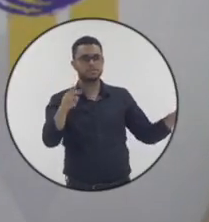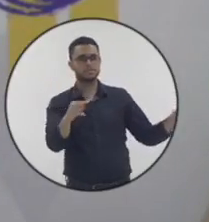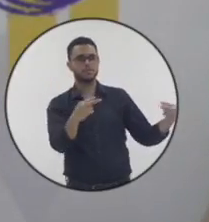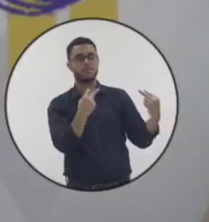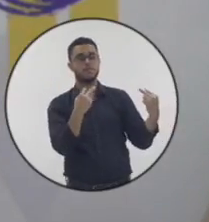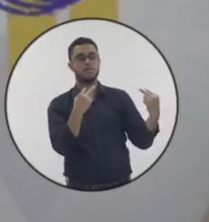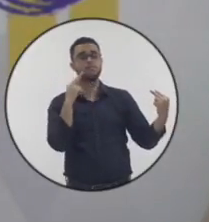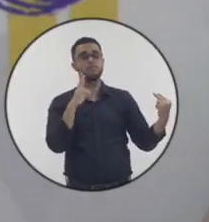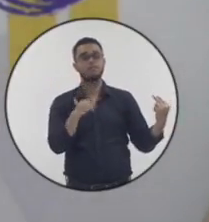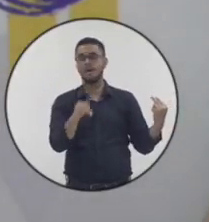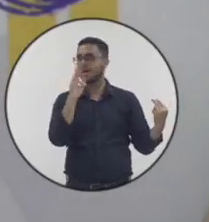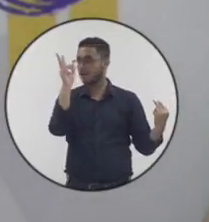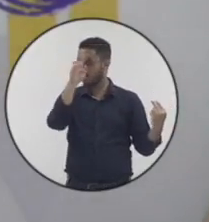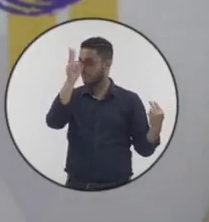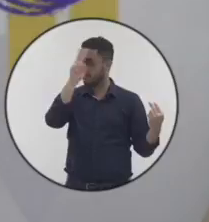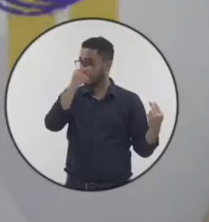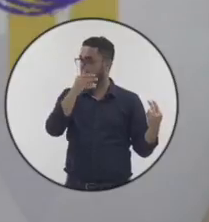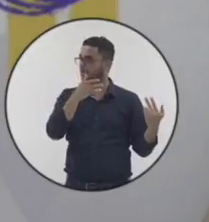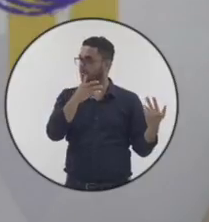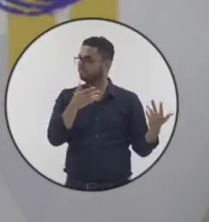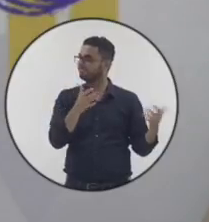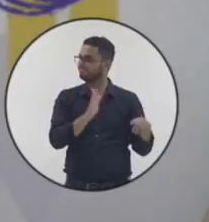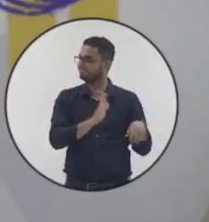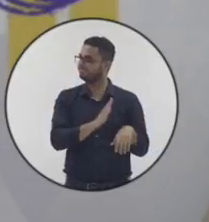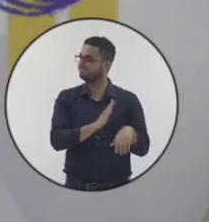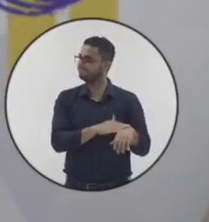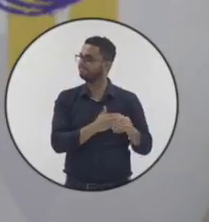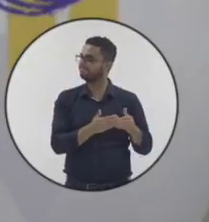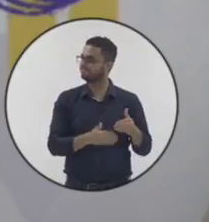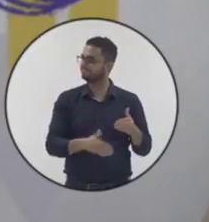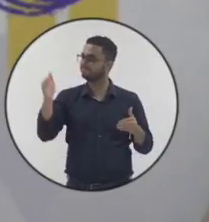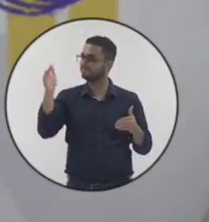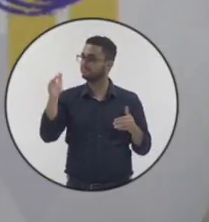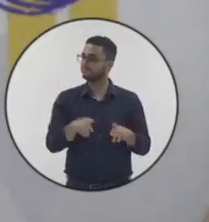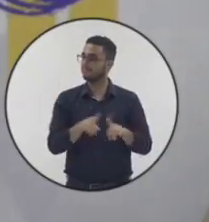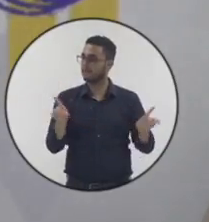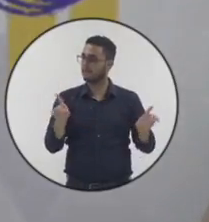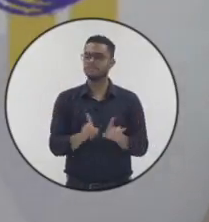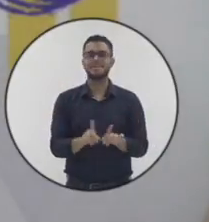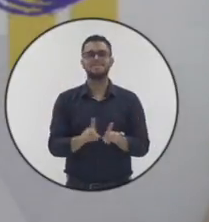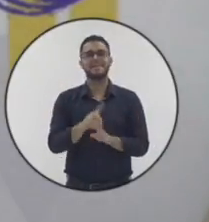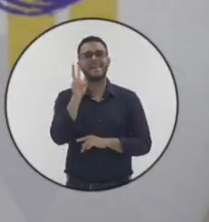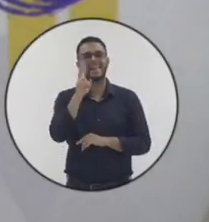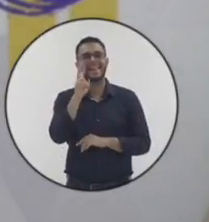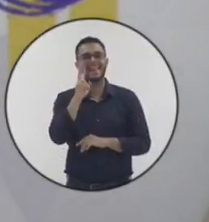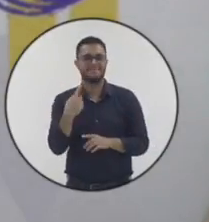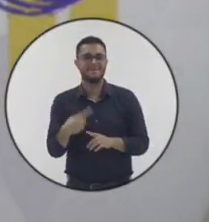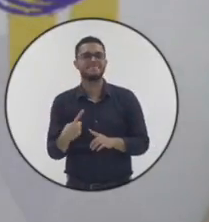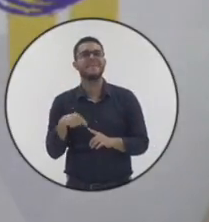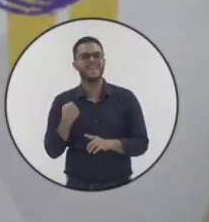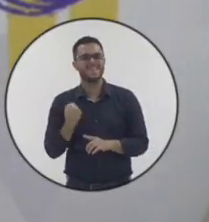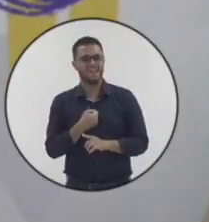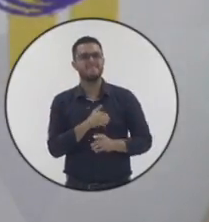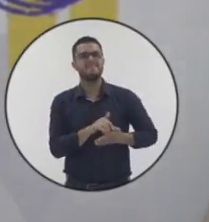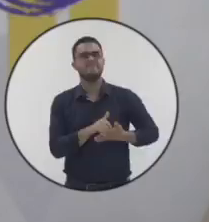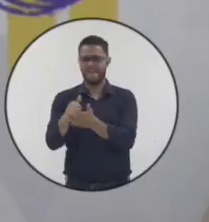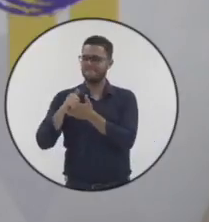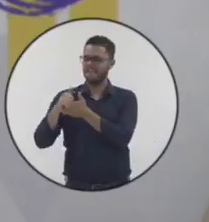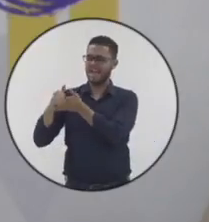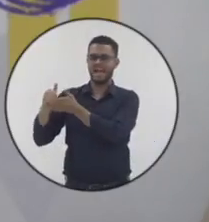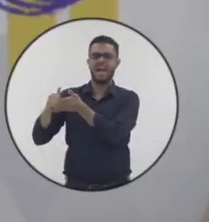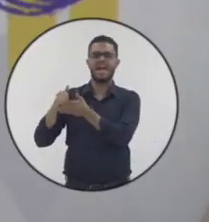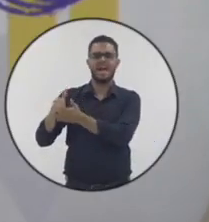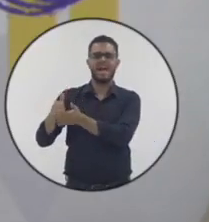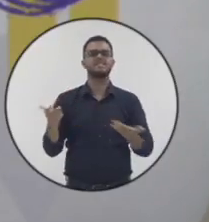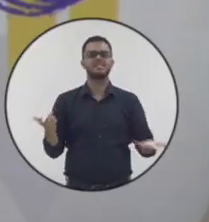vão lembrar disso por muito tempo, mas vão lembrar também porque a gente vai levar isso para cada canto. A gente